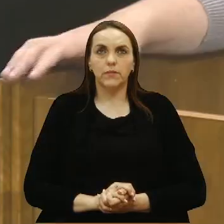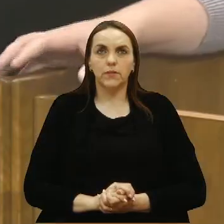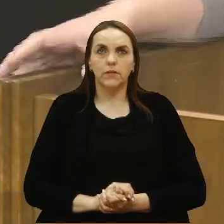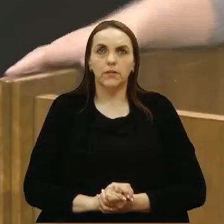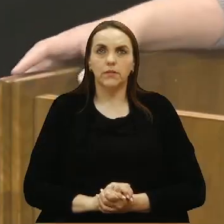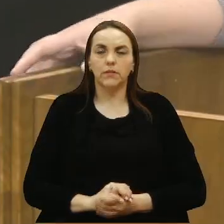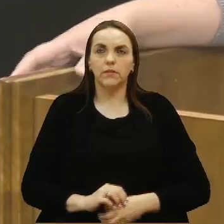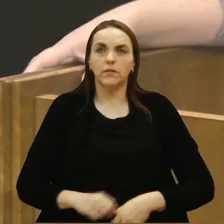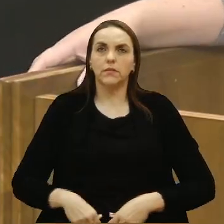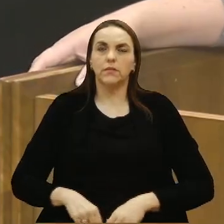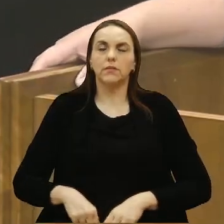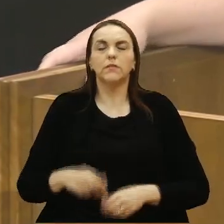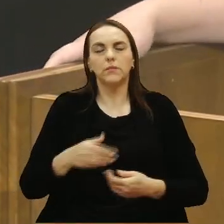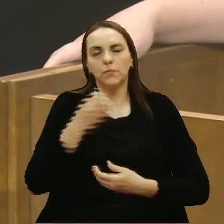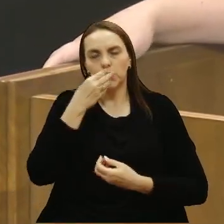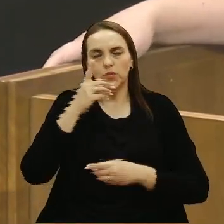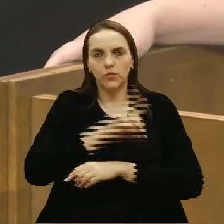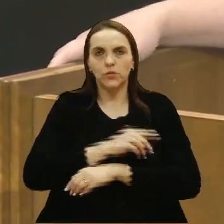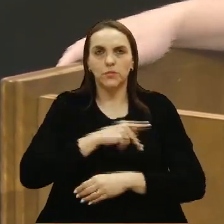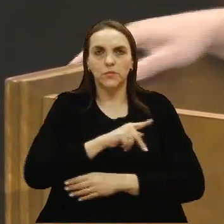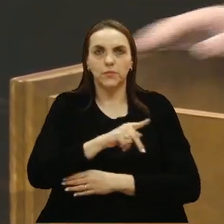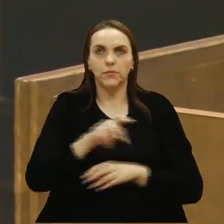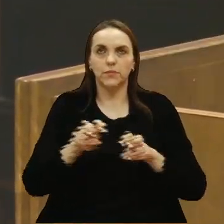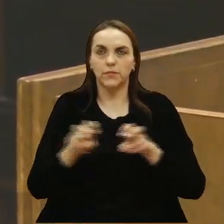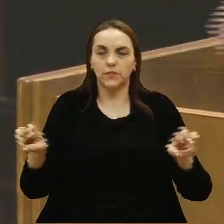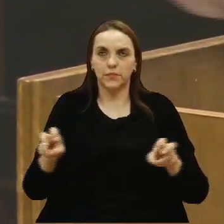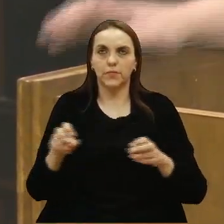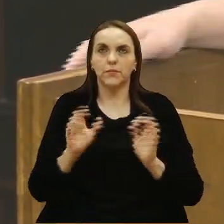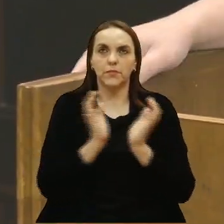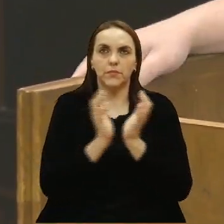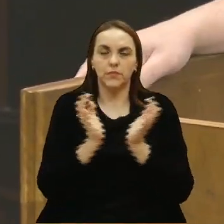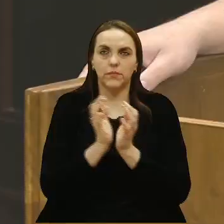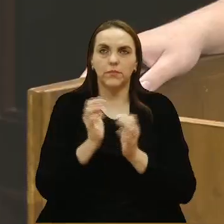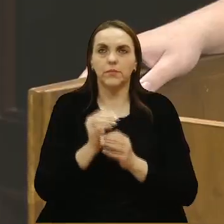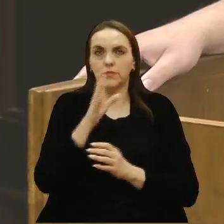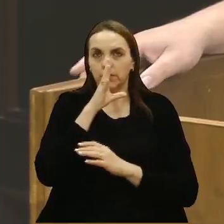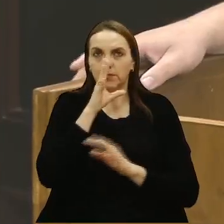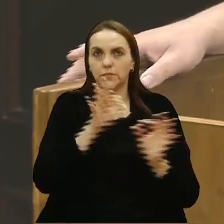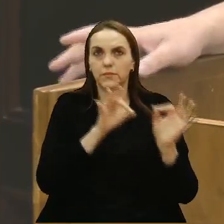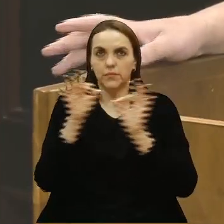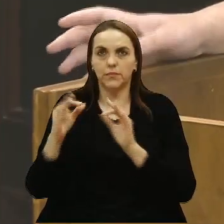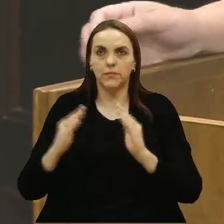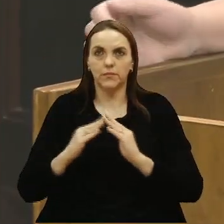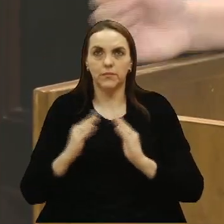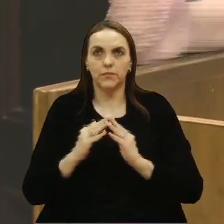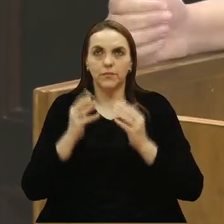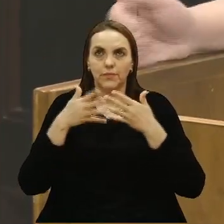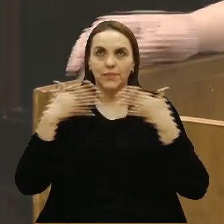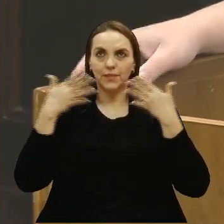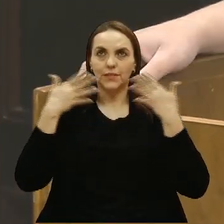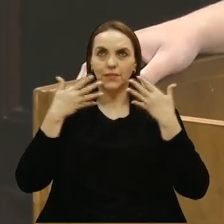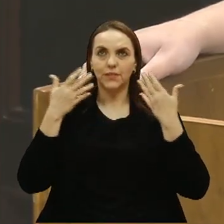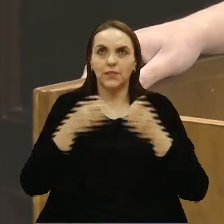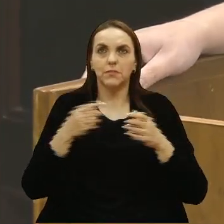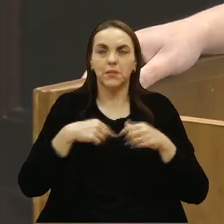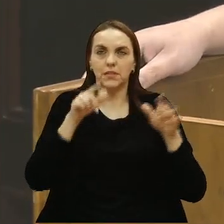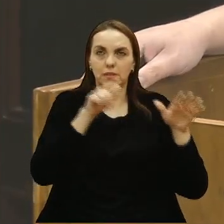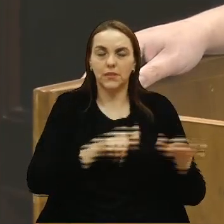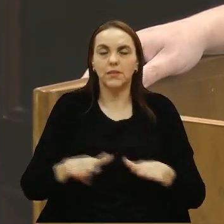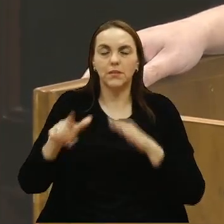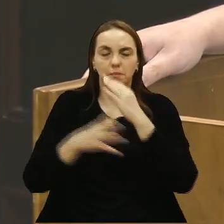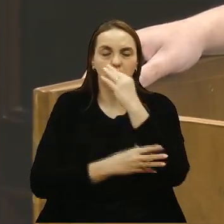Bom dia, presidente, mesa diretora, colega, quem nos assiste de casa. Acho que não poderia ter uma alegria maior para mim do que nessa Semana